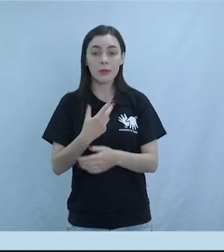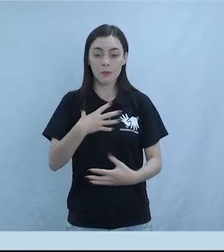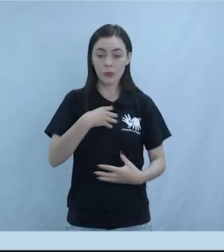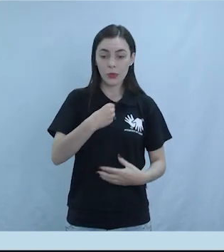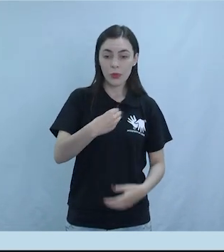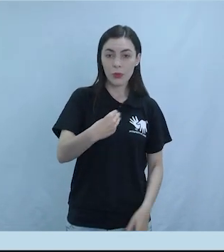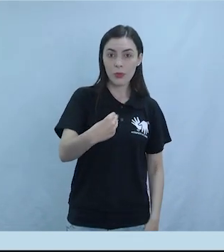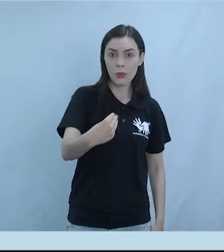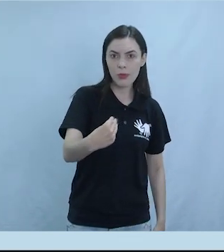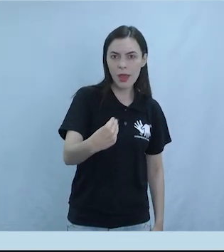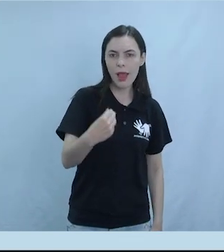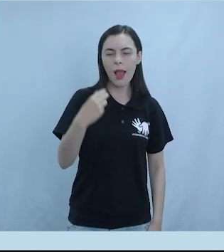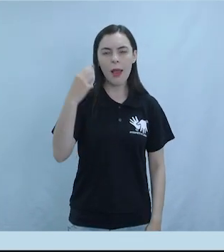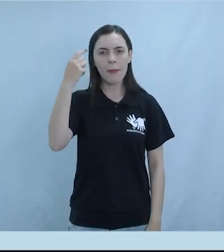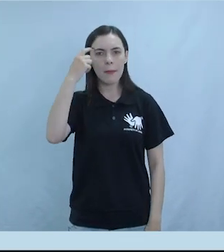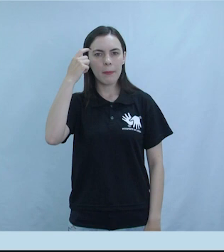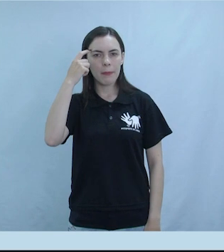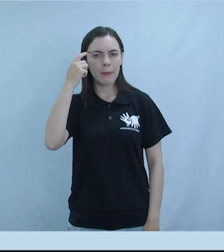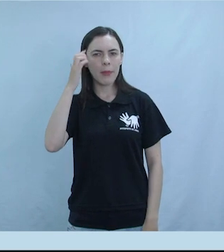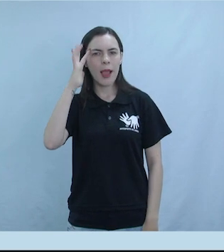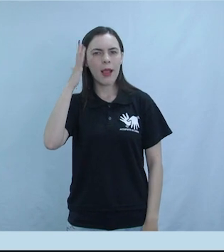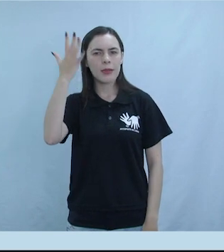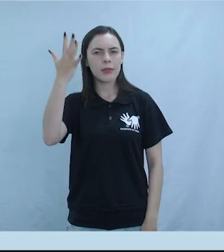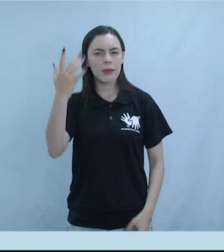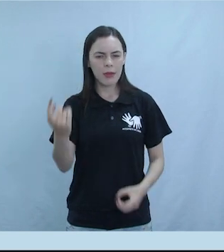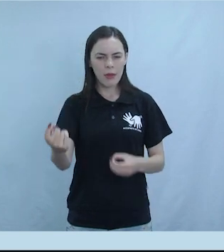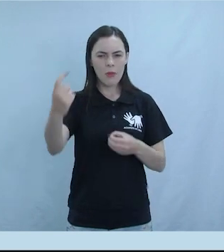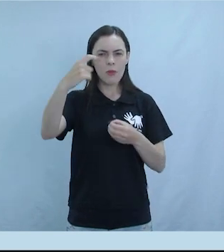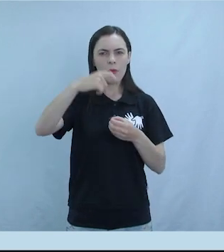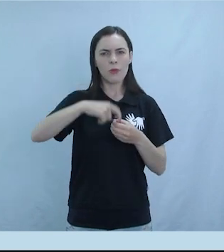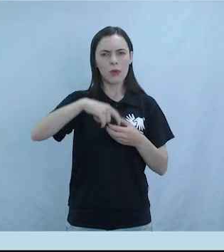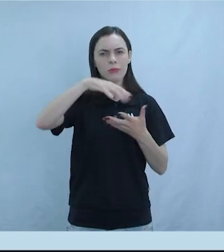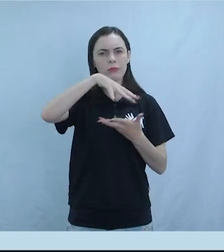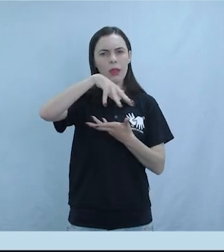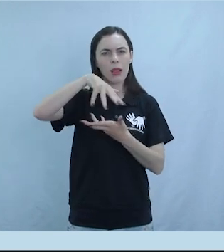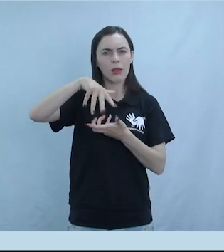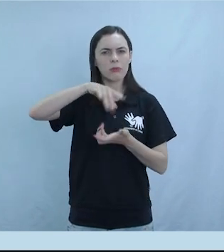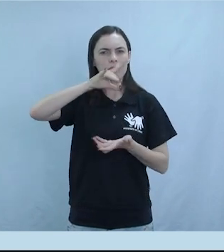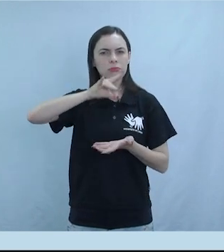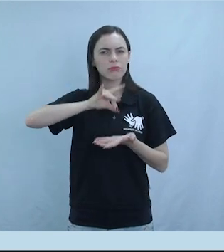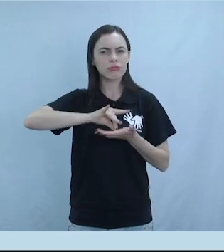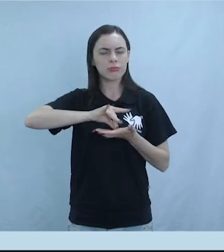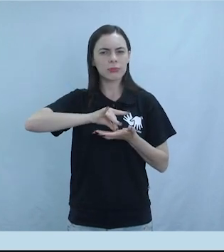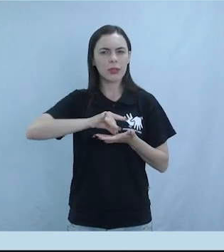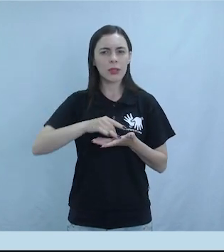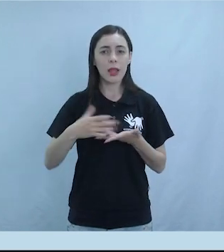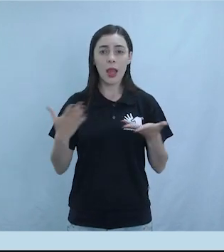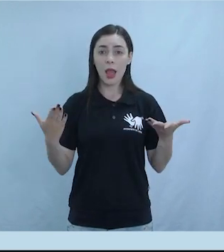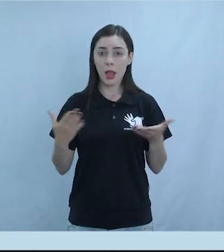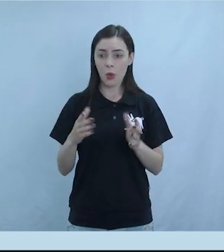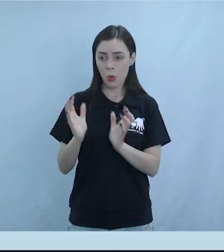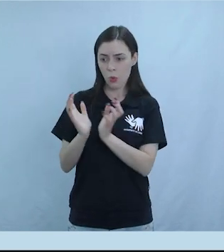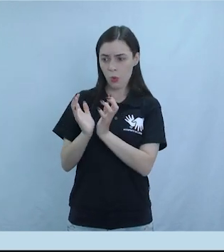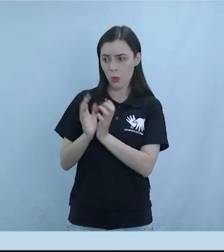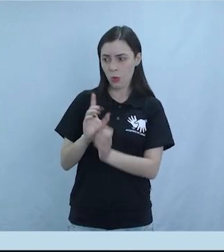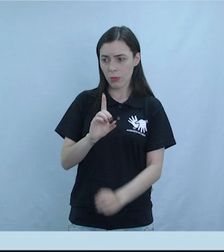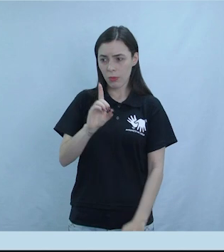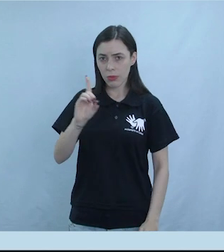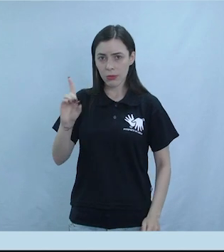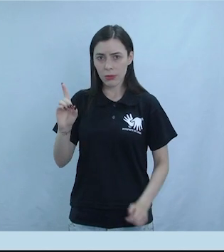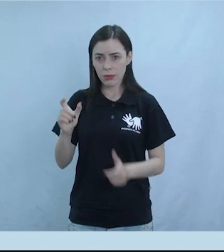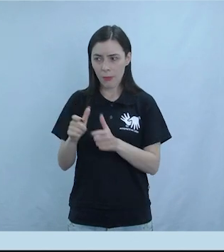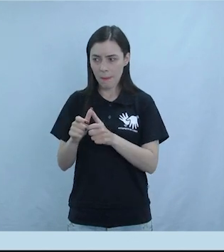canhotos resolveram voltar ao mundo da superfície. A essa altura,